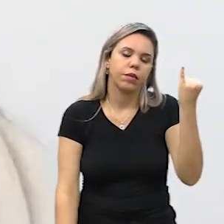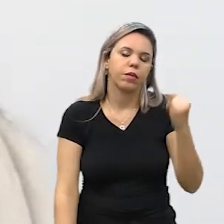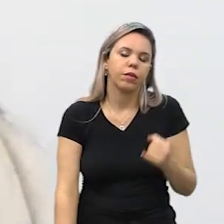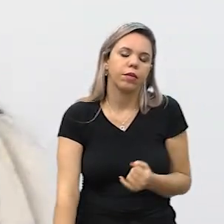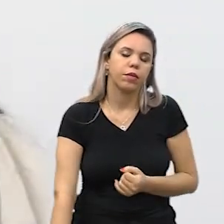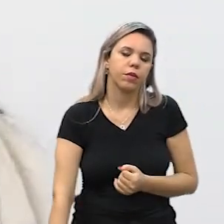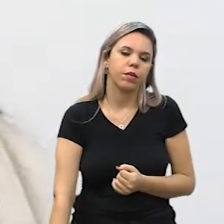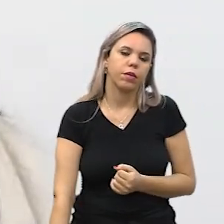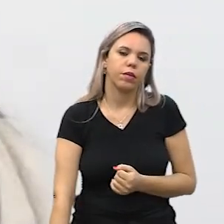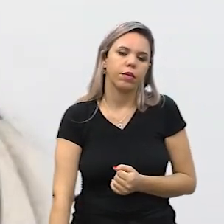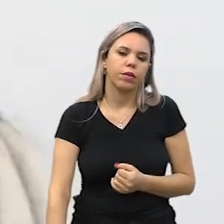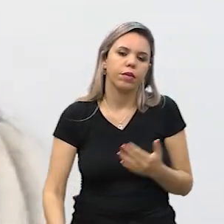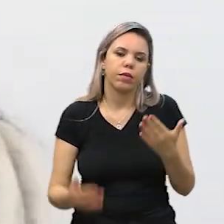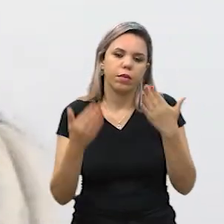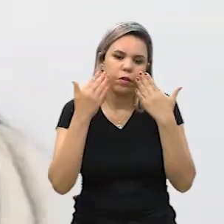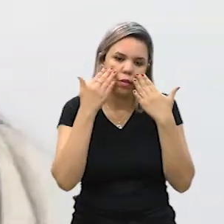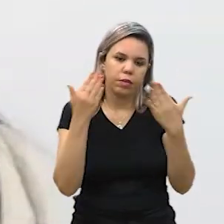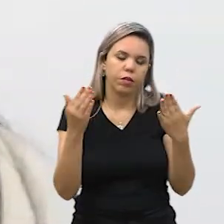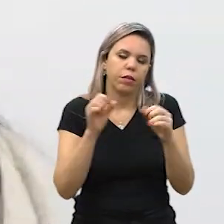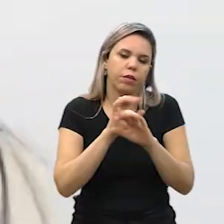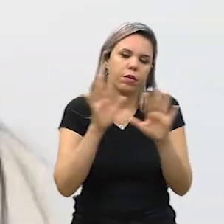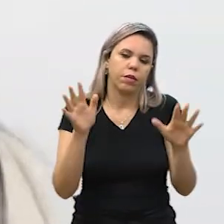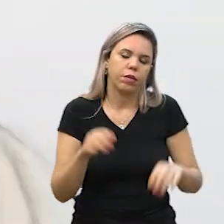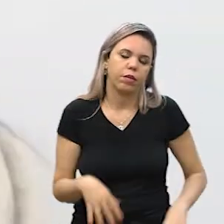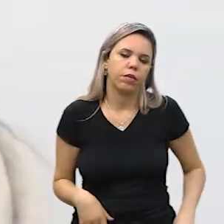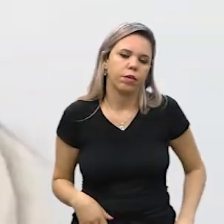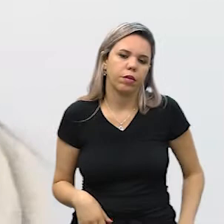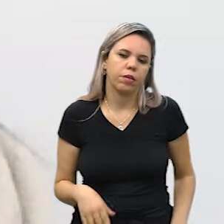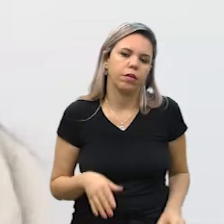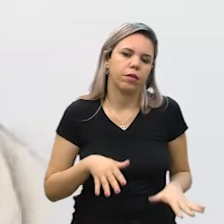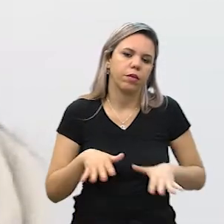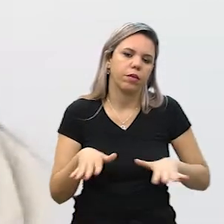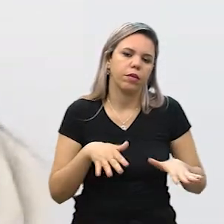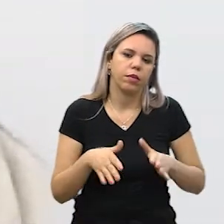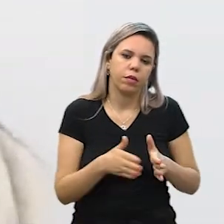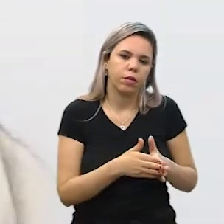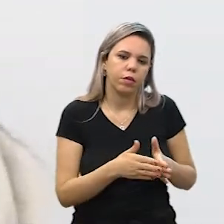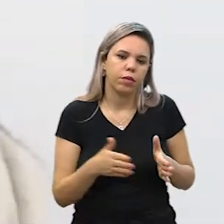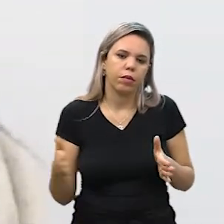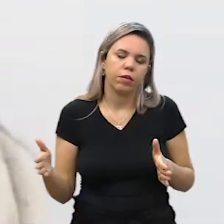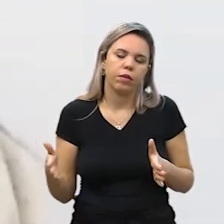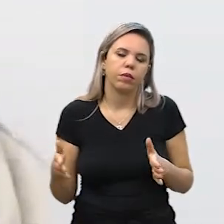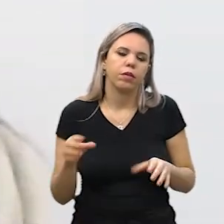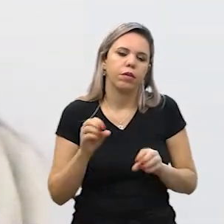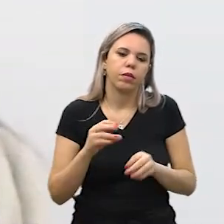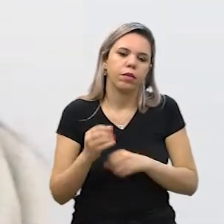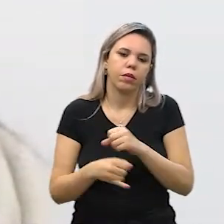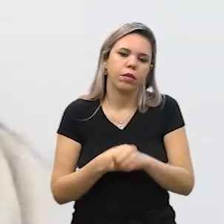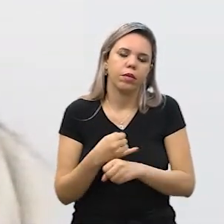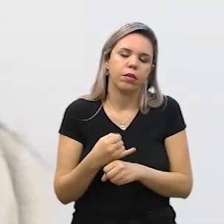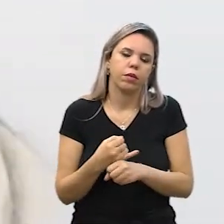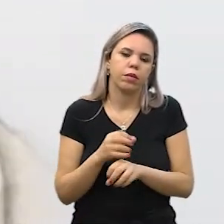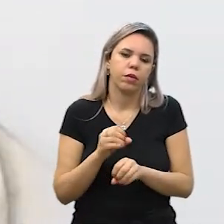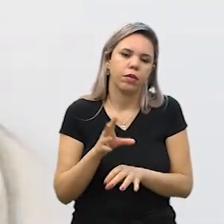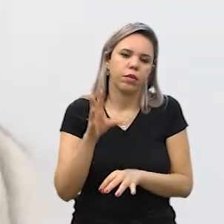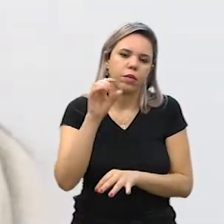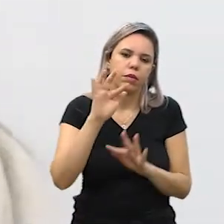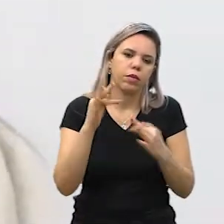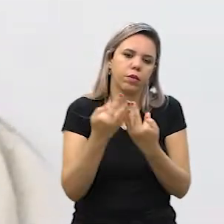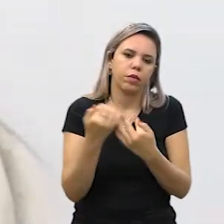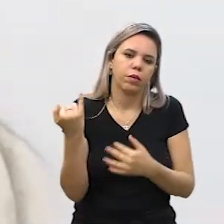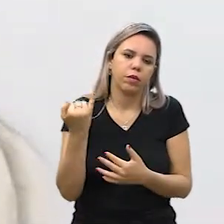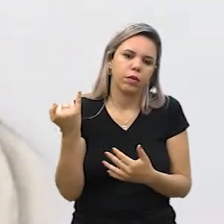Ficou muito nítido nesse movimento do ensino híbrido a importância da